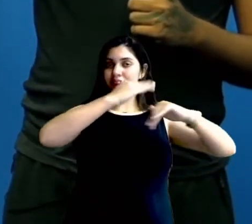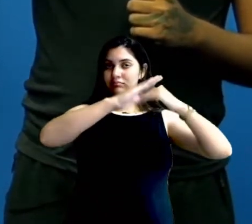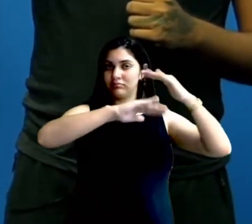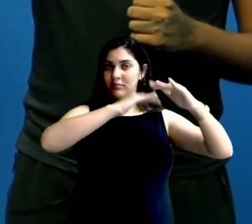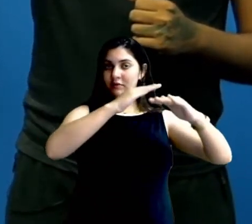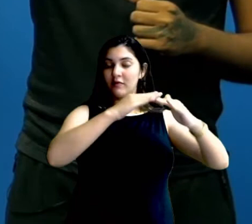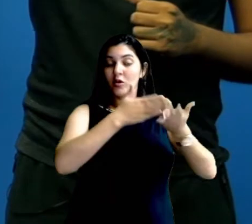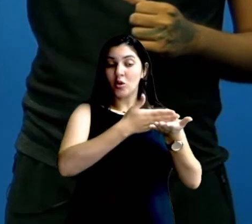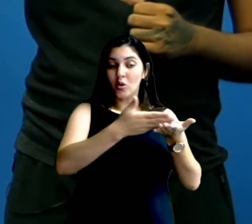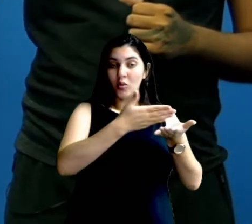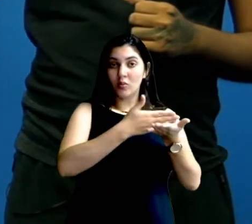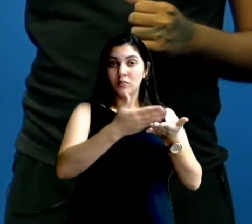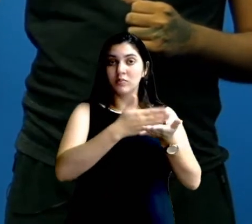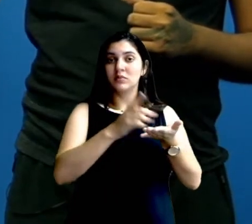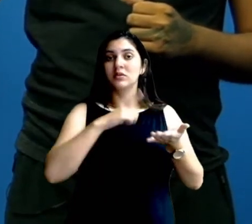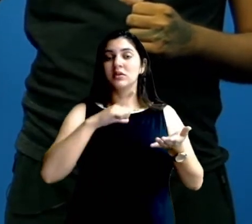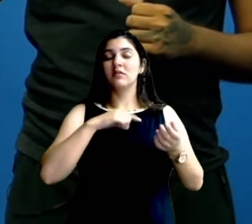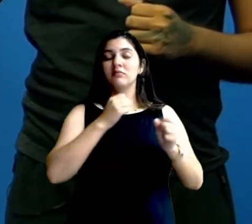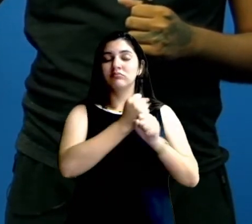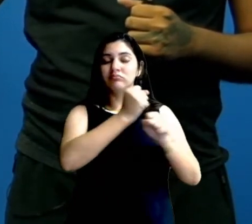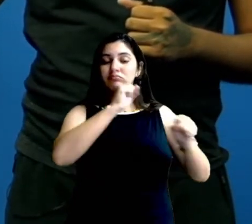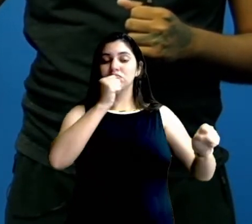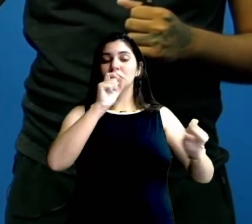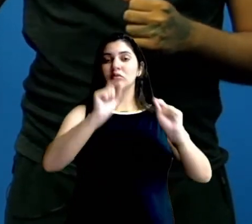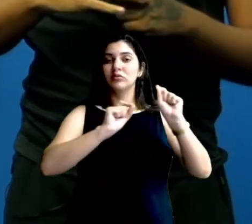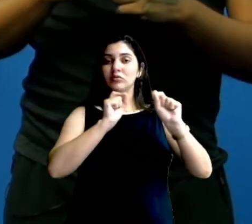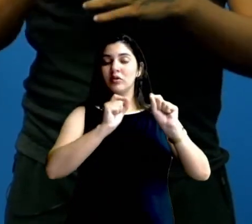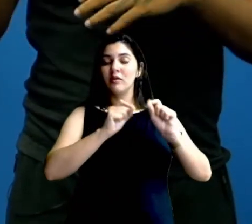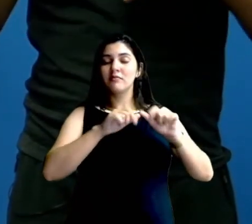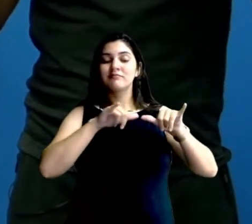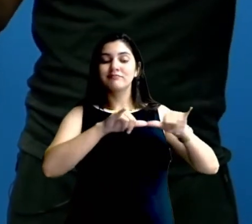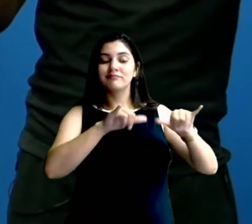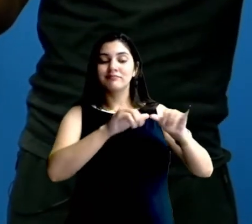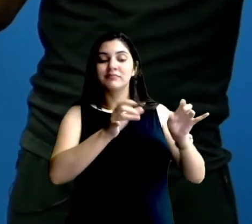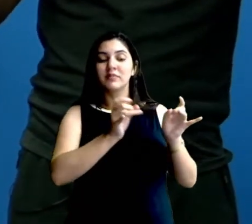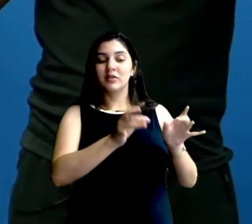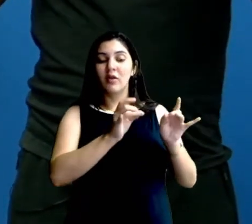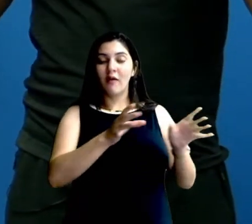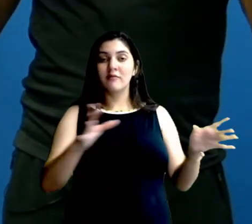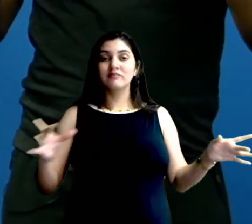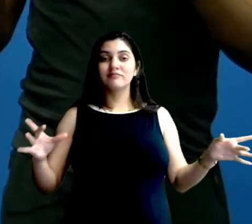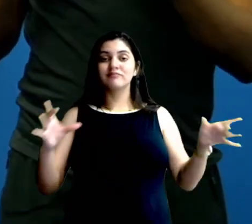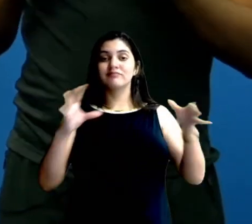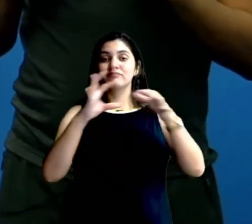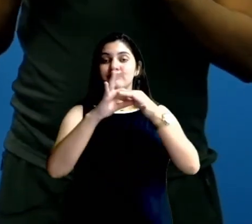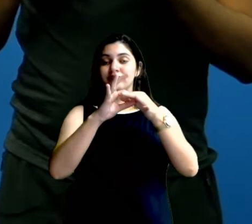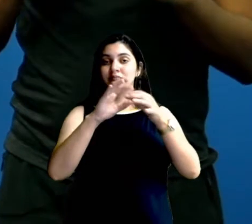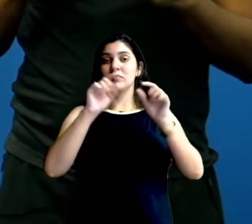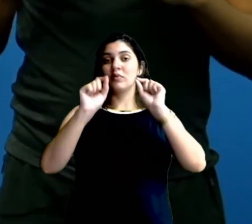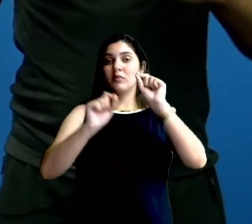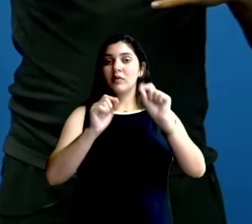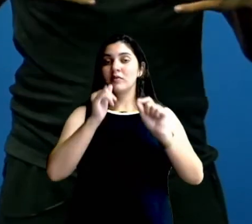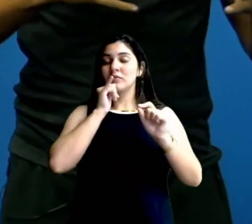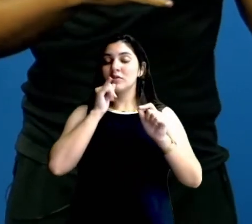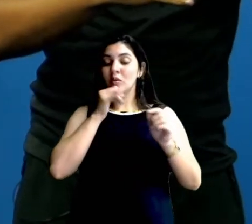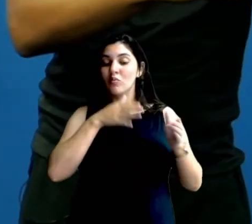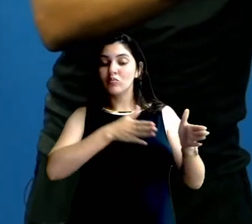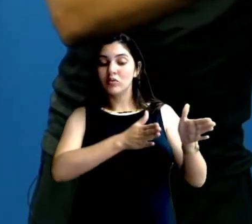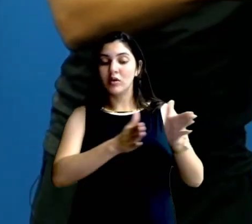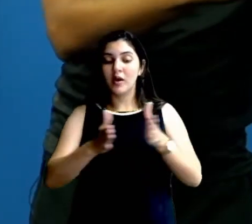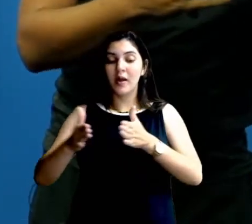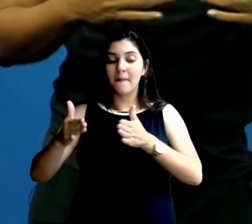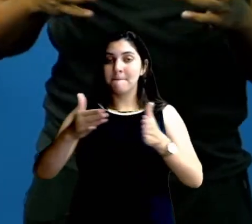EA partir de uma grande rede de comércio interligando através de rotas fluviais